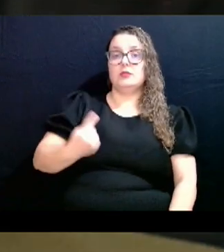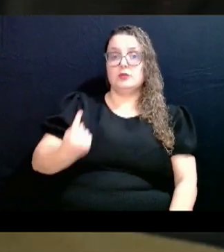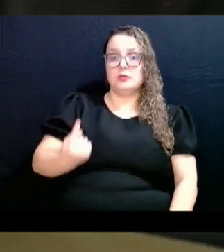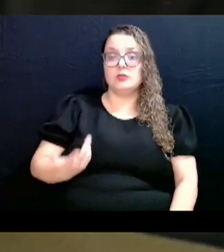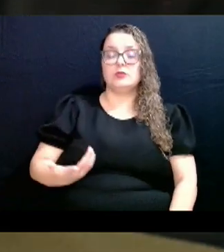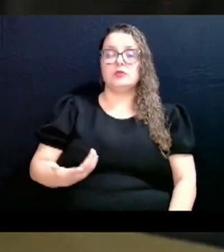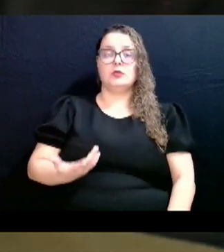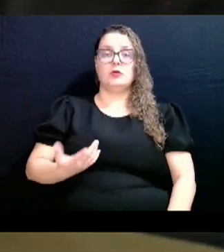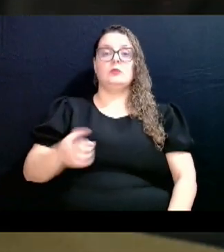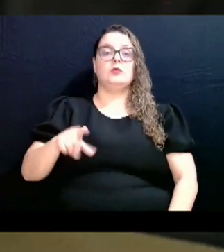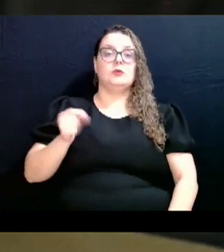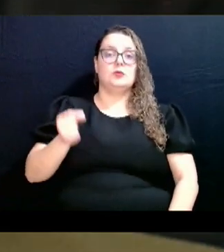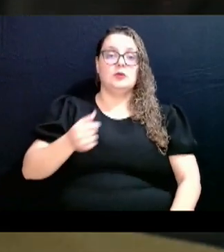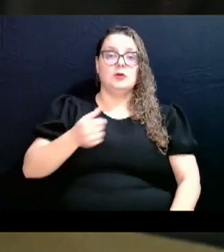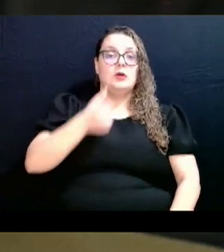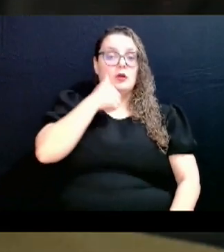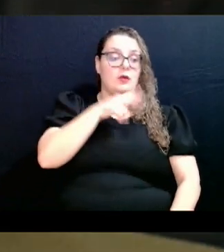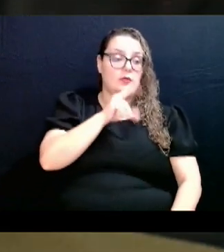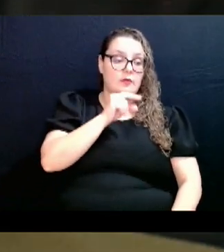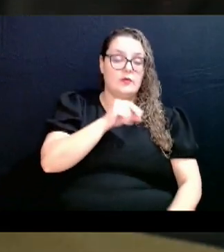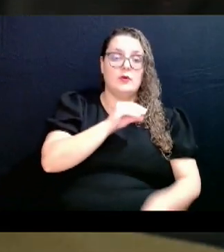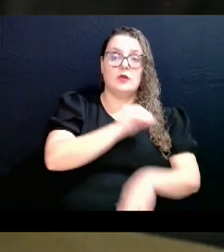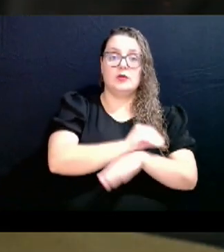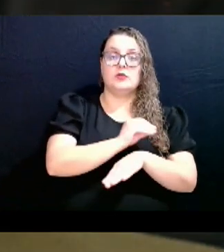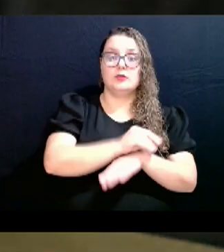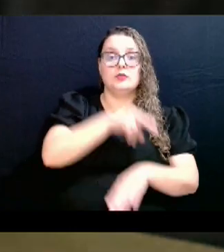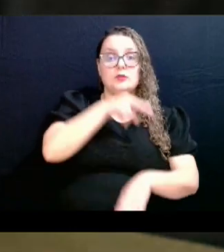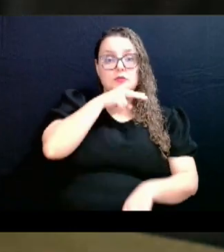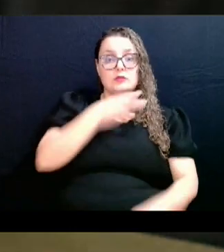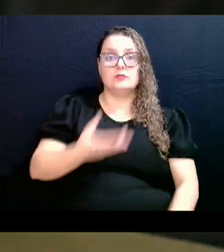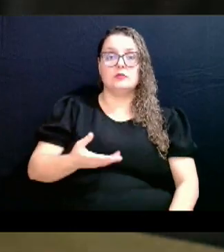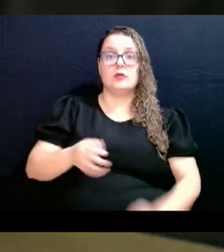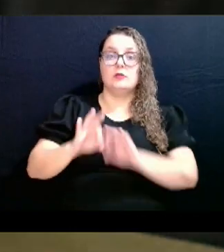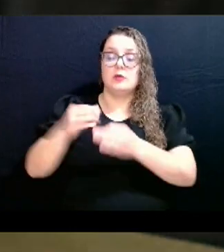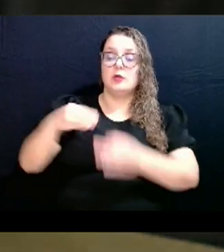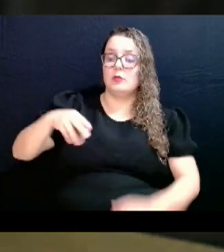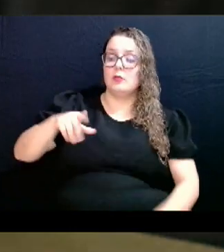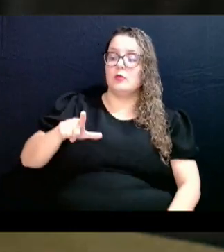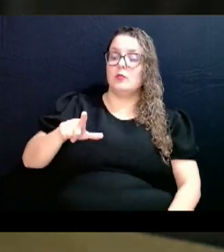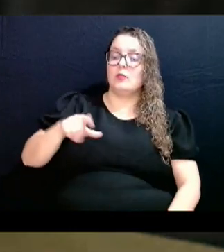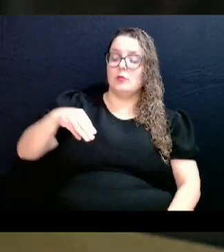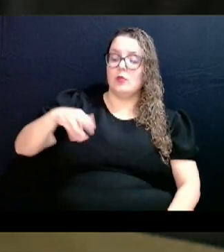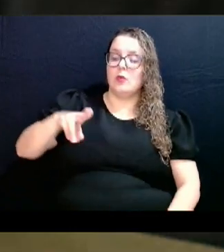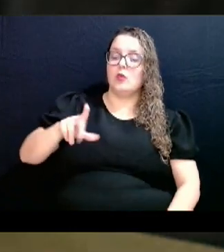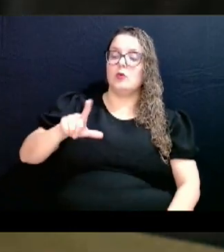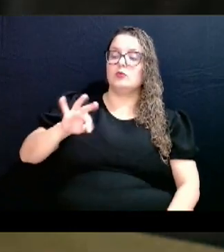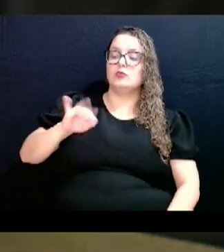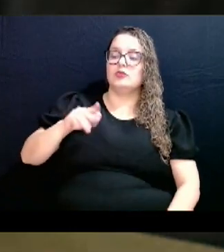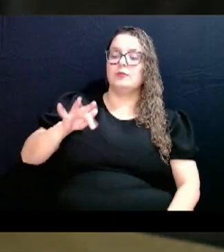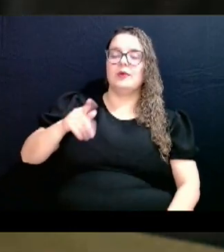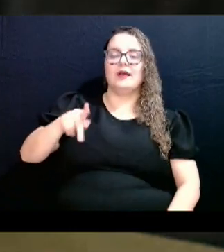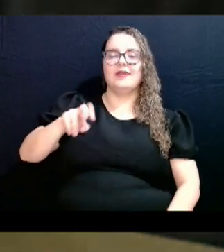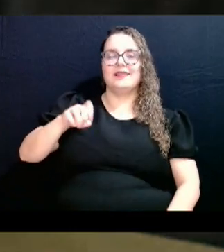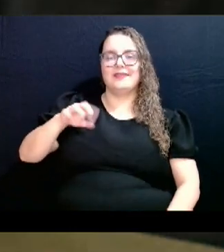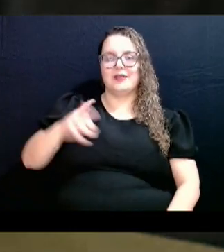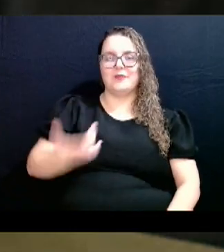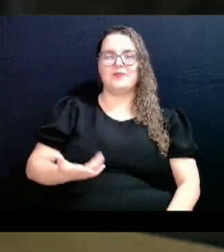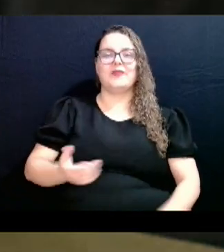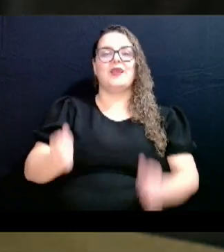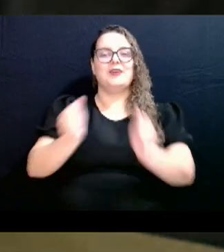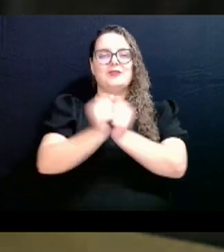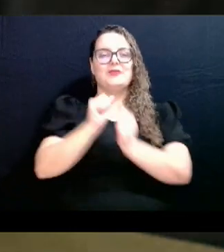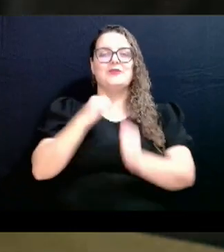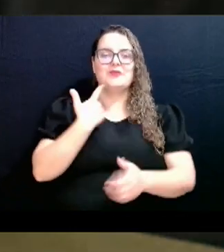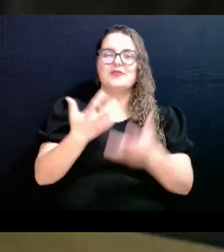famílias multiparentais e nós gostaríamos que você estivesse com a gente amanhã, tá bom? A partir das 8 da manhã, a gente